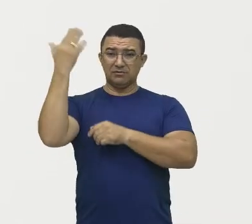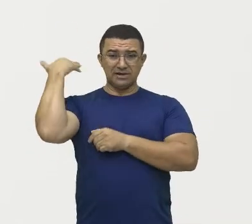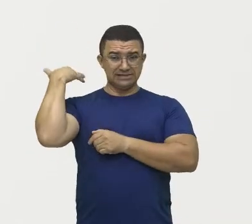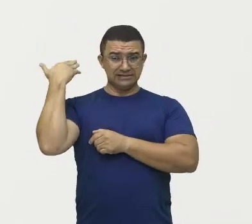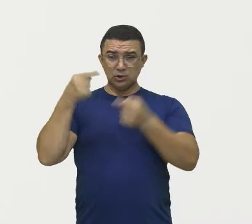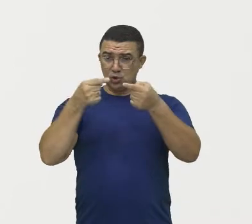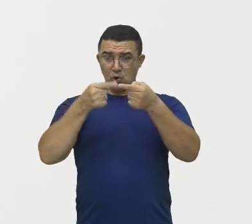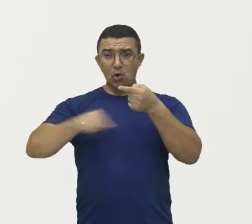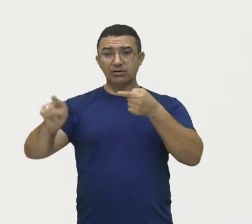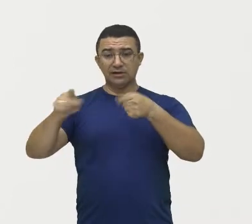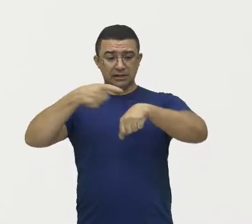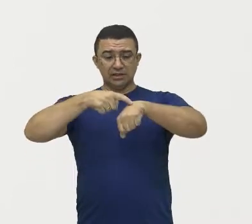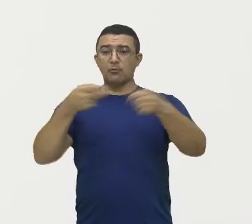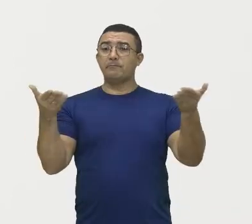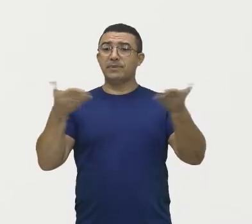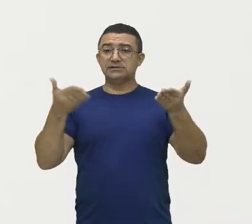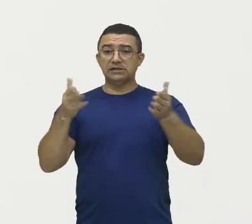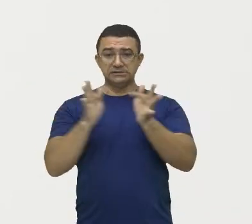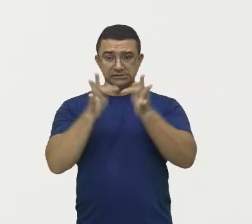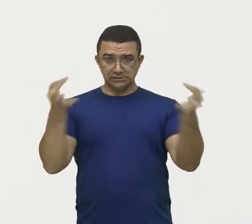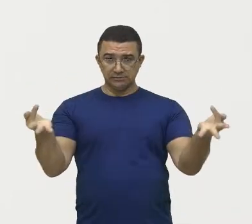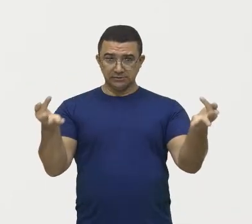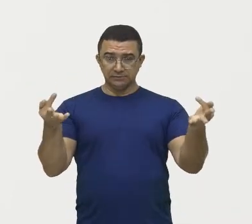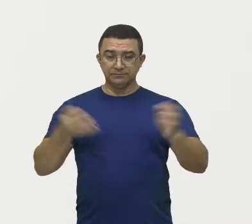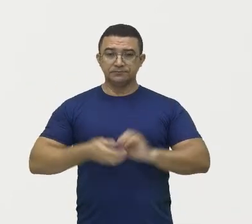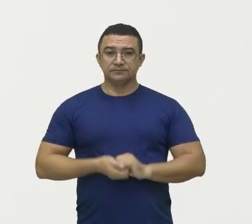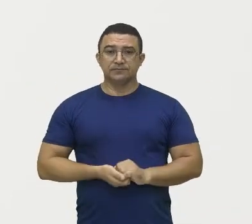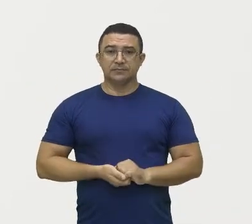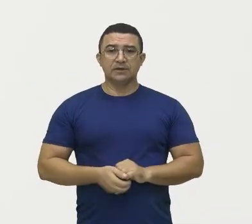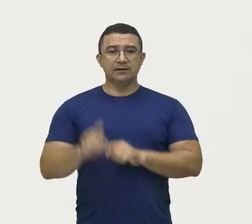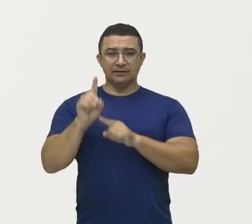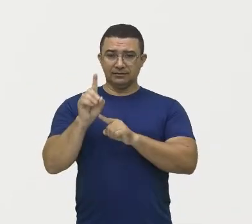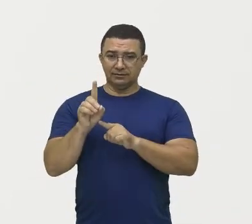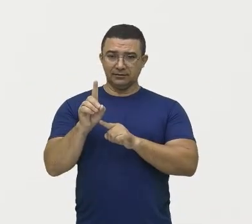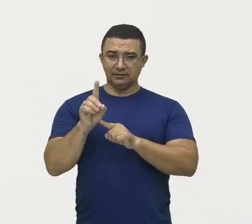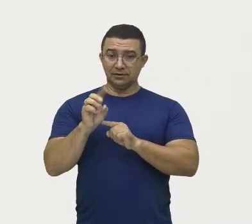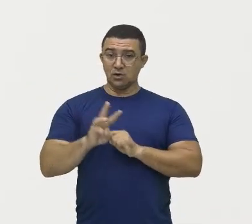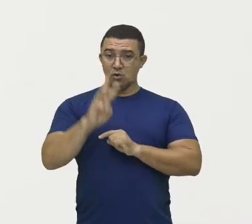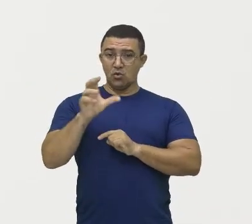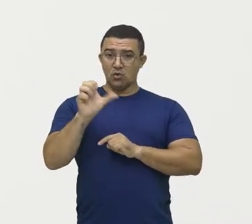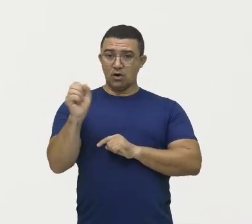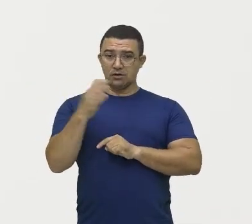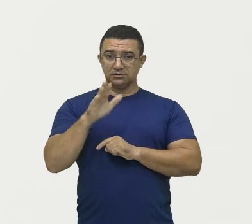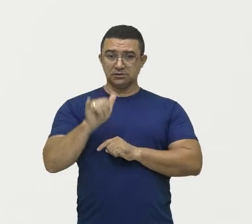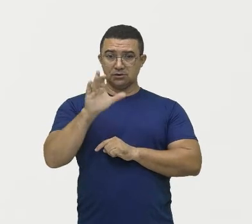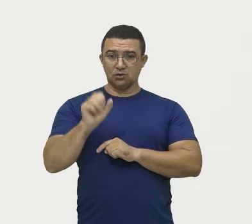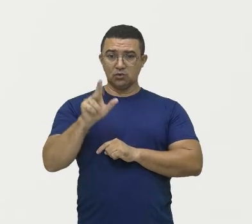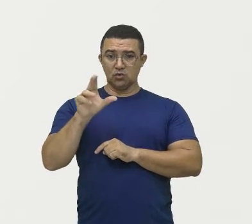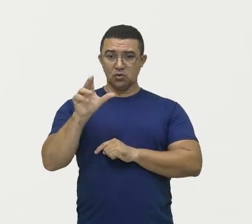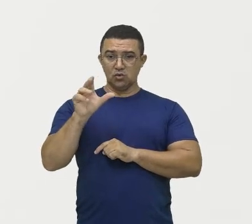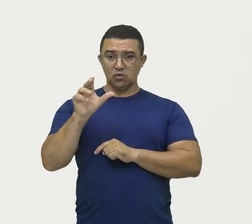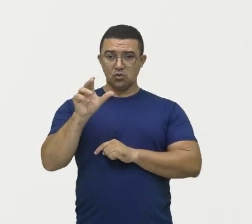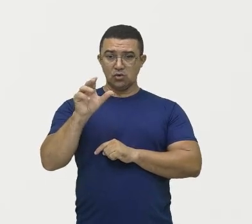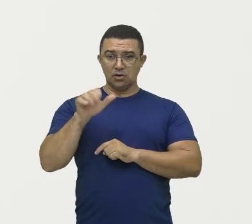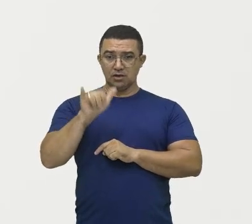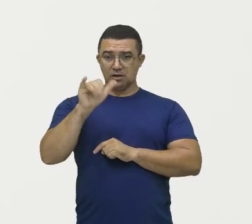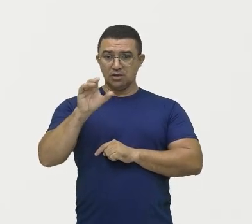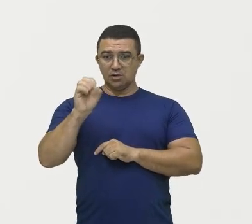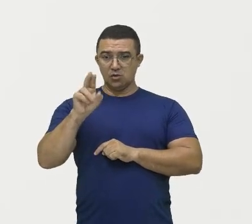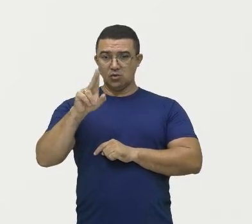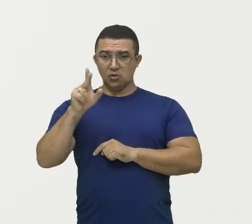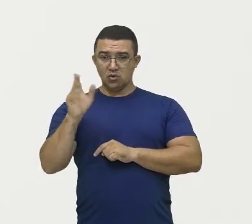Portanto, também está descartada a letra C. Na letra D, was your brother at school? Também uma pergunta, né?